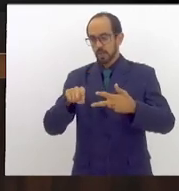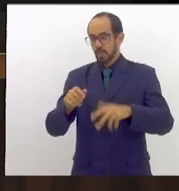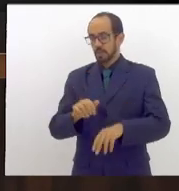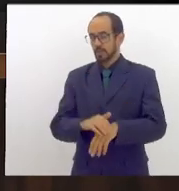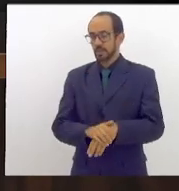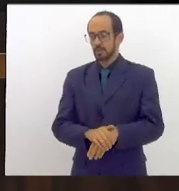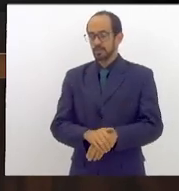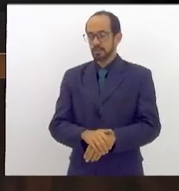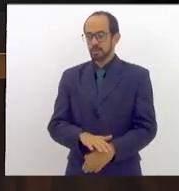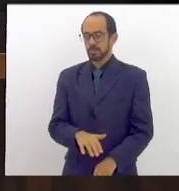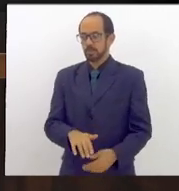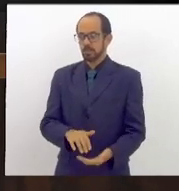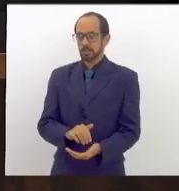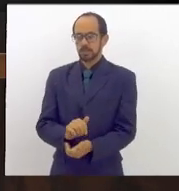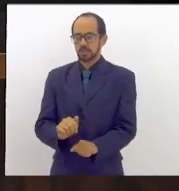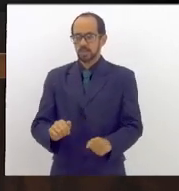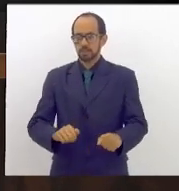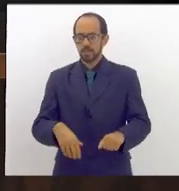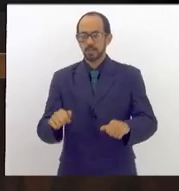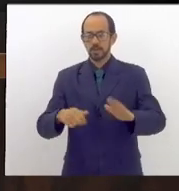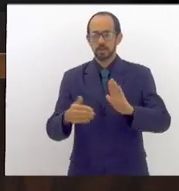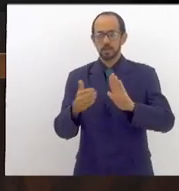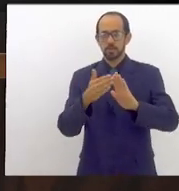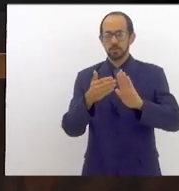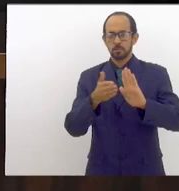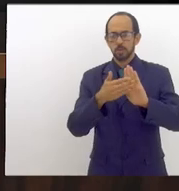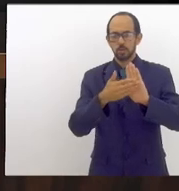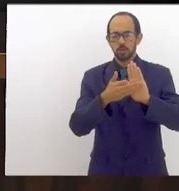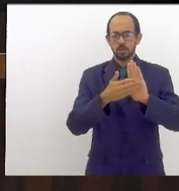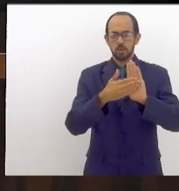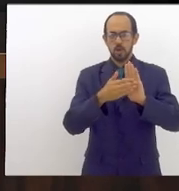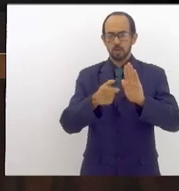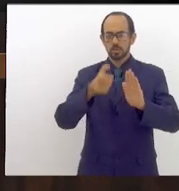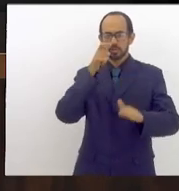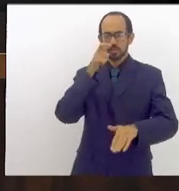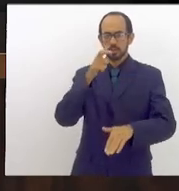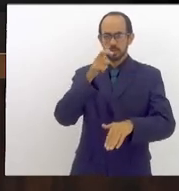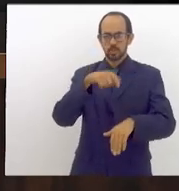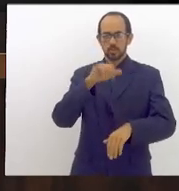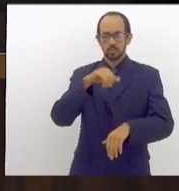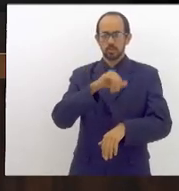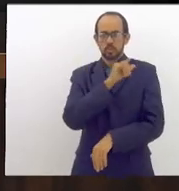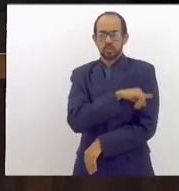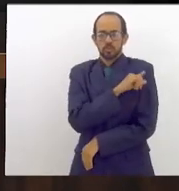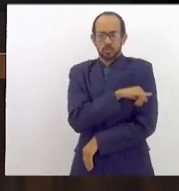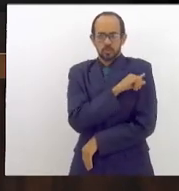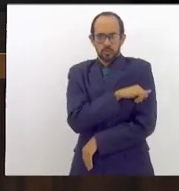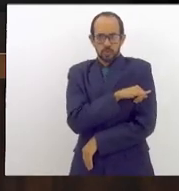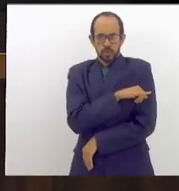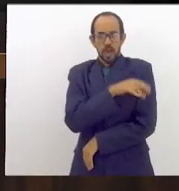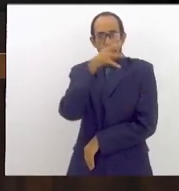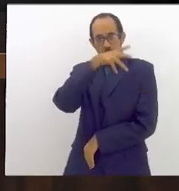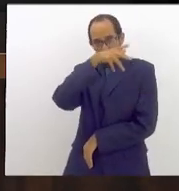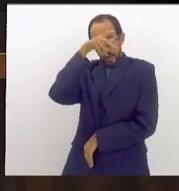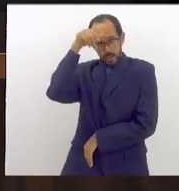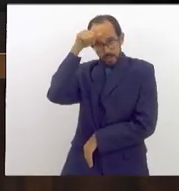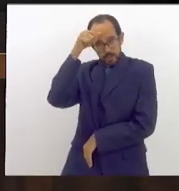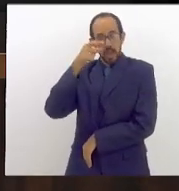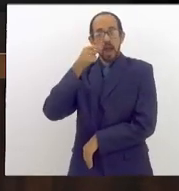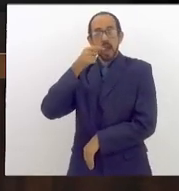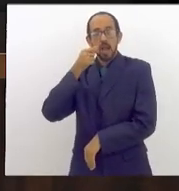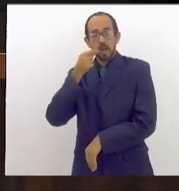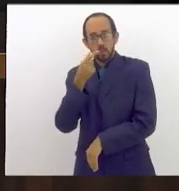22 que ratifica o protocolo de intenções firmado entre os Estados do Rio de Janeiro e Janeiro e Alagoas